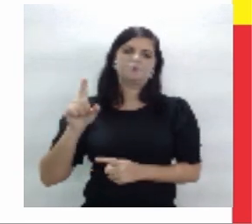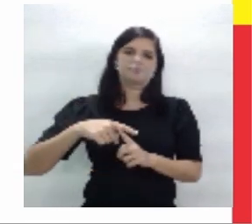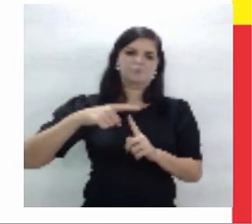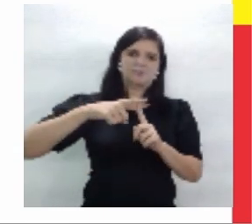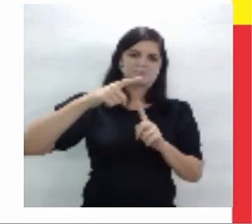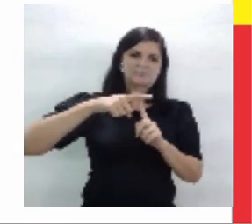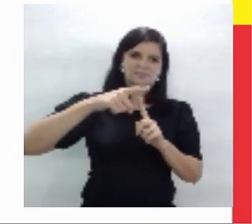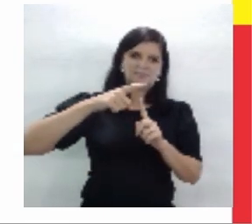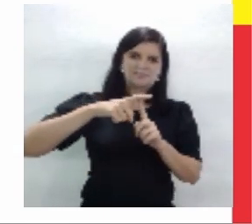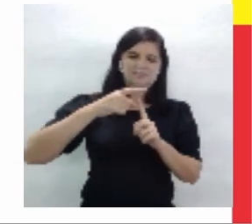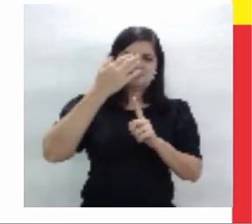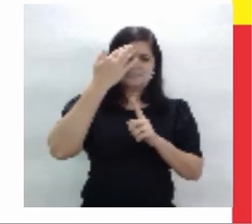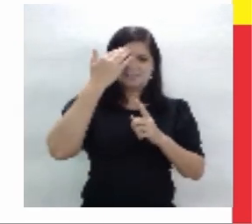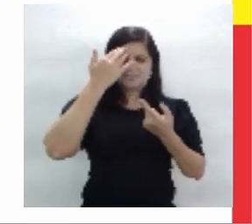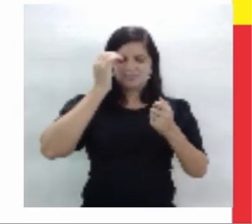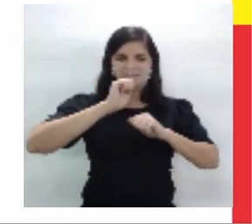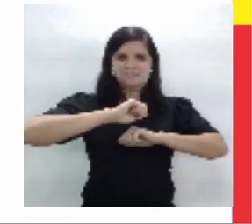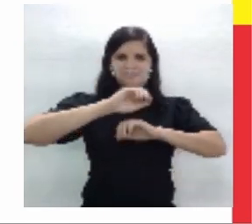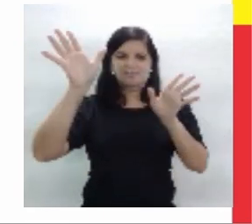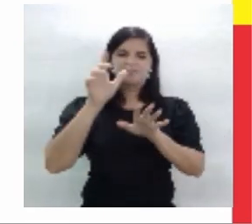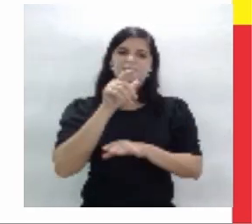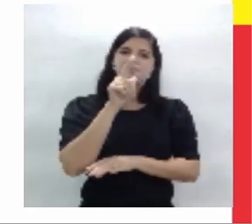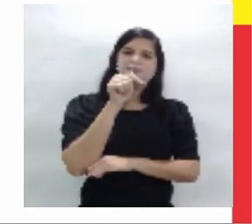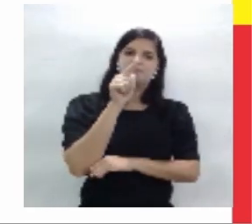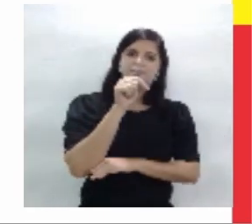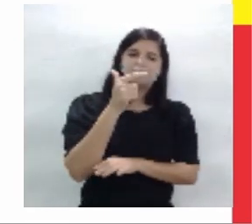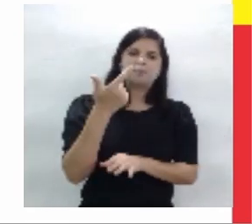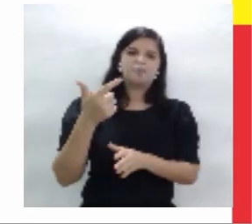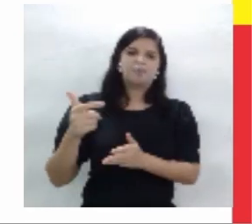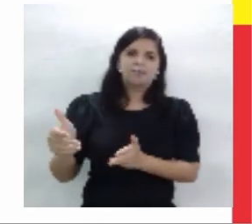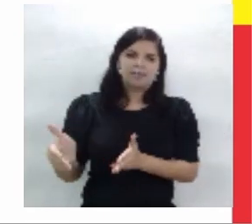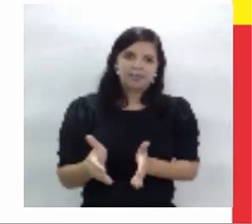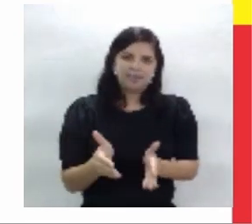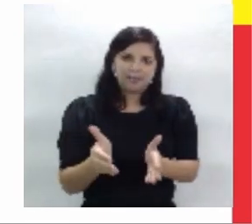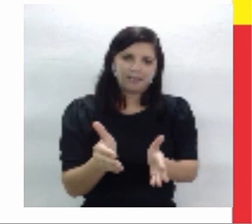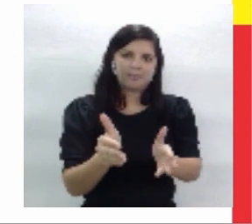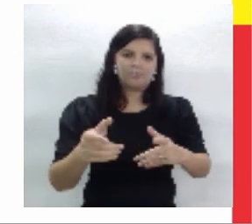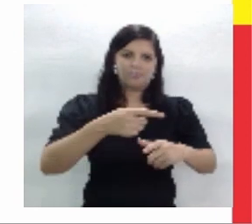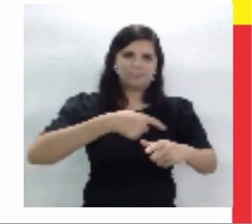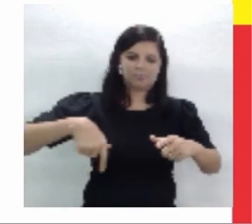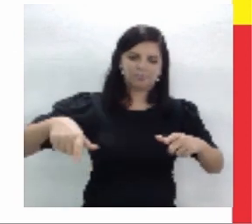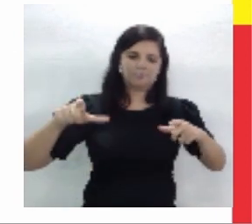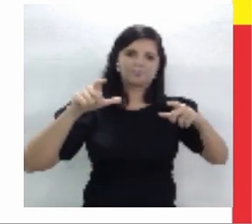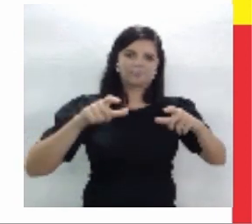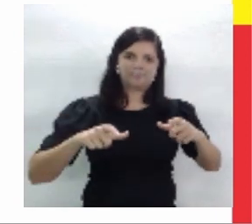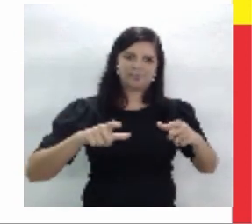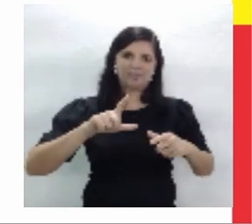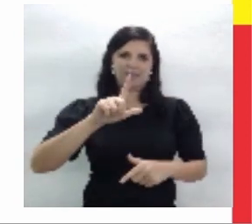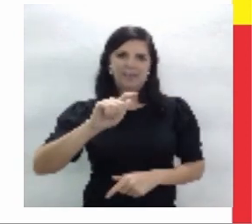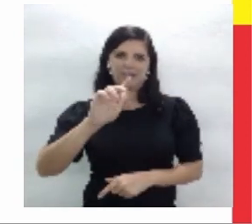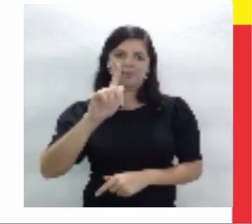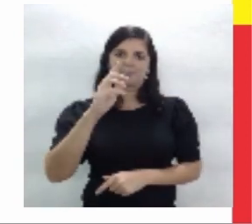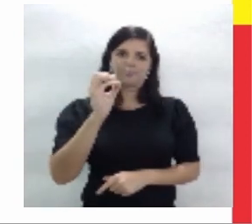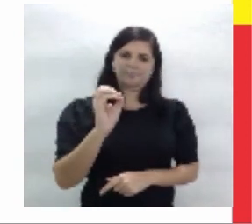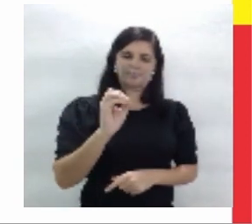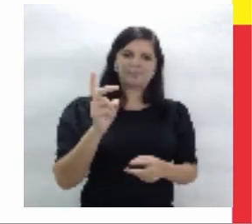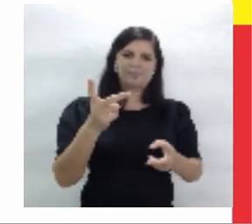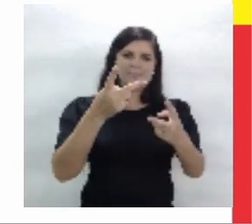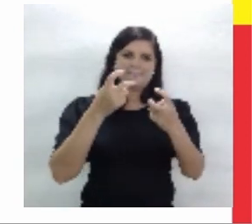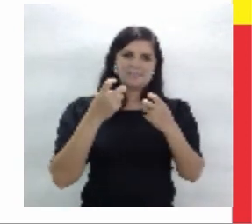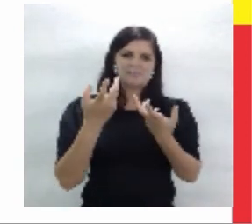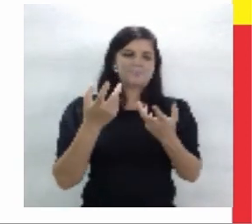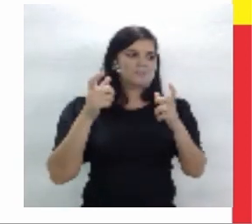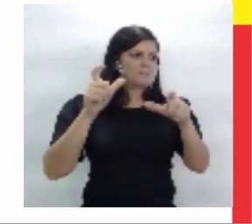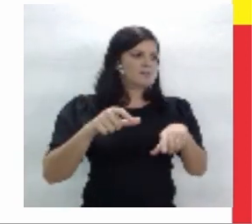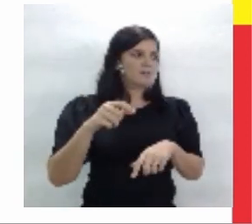se entender a água através dos lagos, tá? E lagunas também. Esse lago que vocês observam é no Mato Grosso